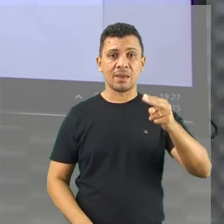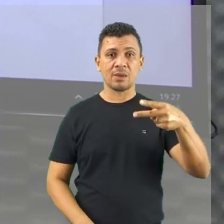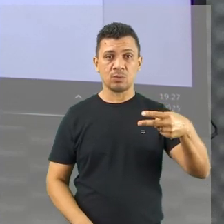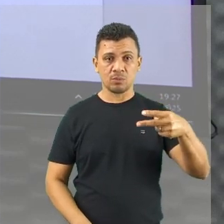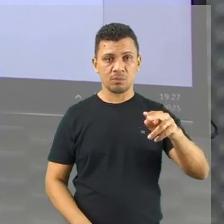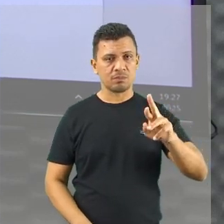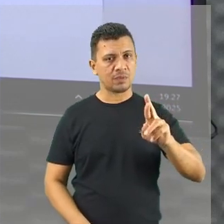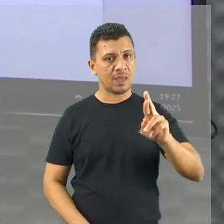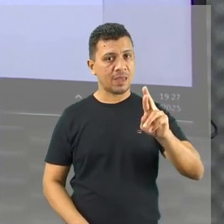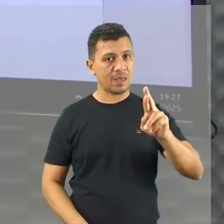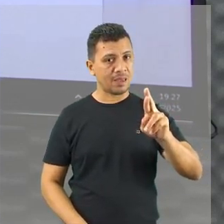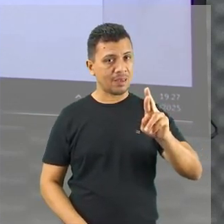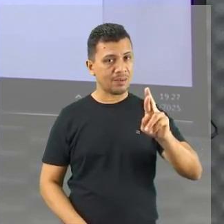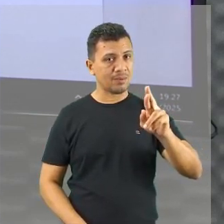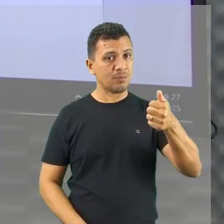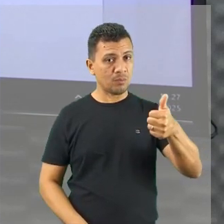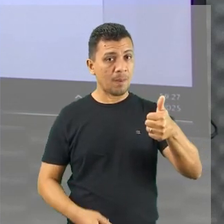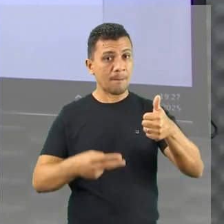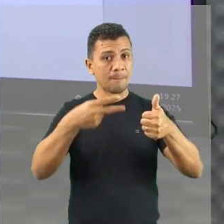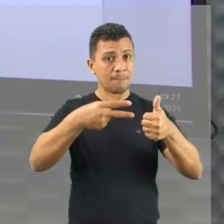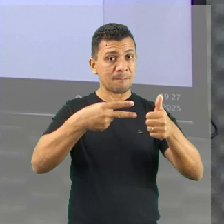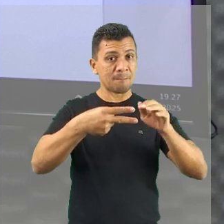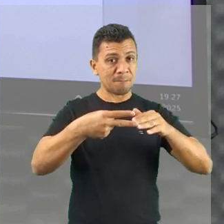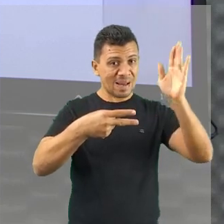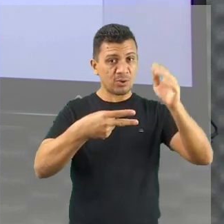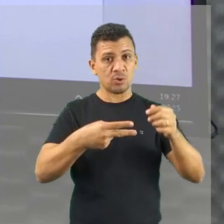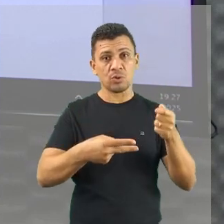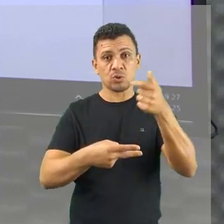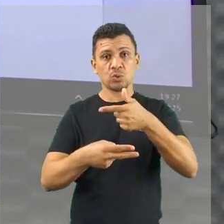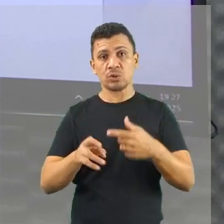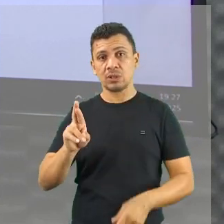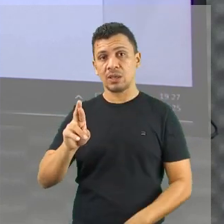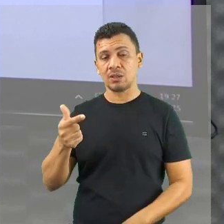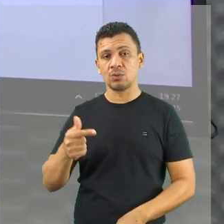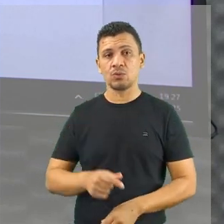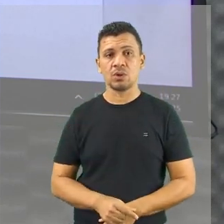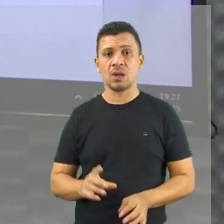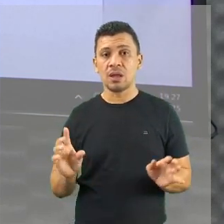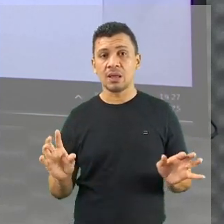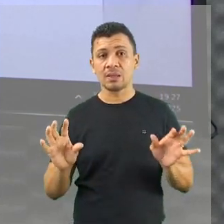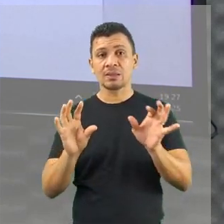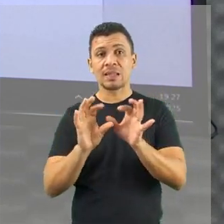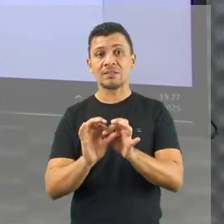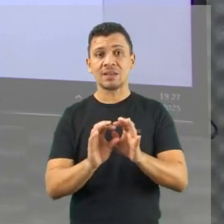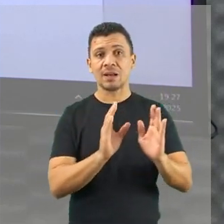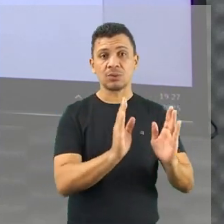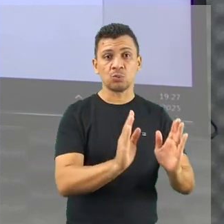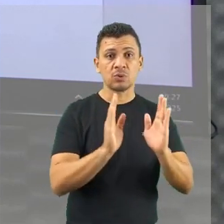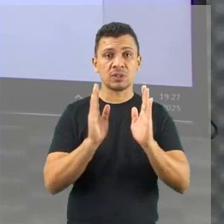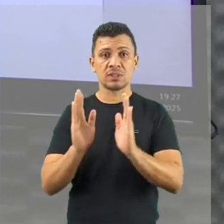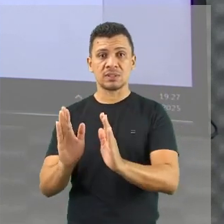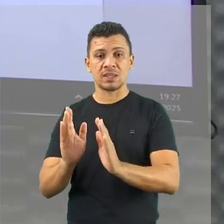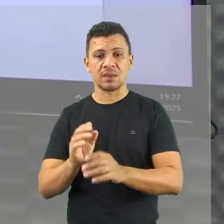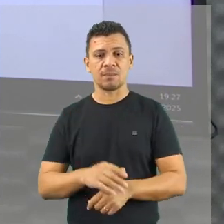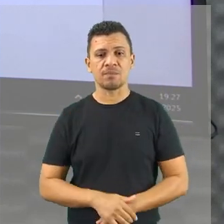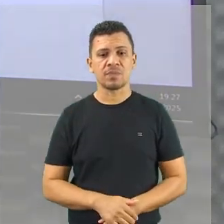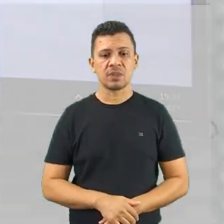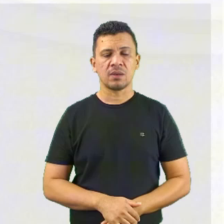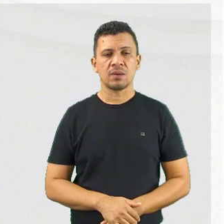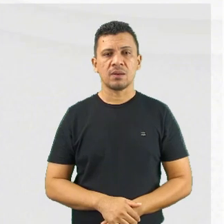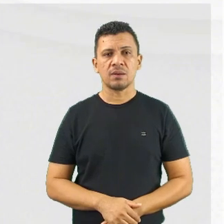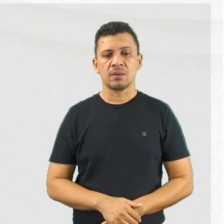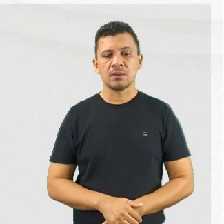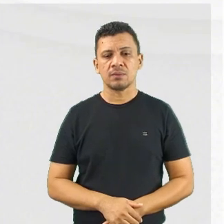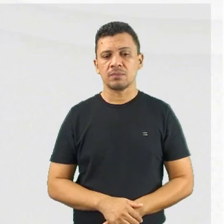R2, estão ligados em série. É daí o que é ligado em série? É porque eles não